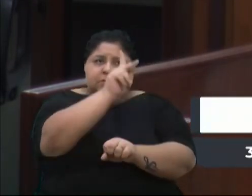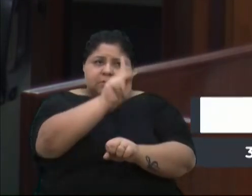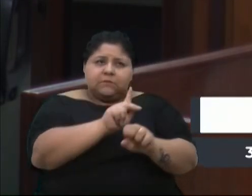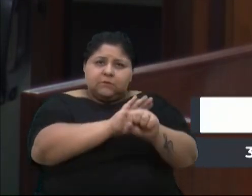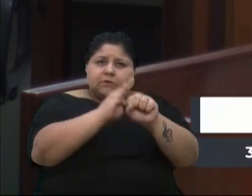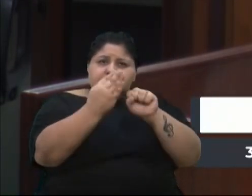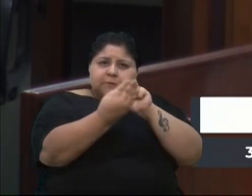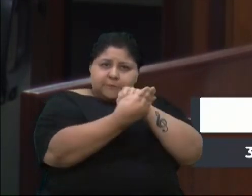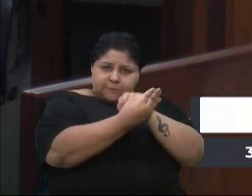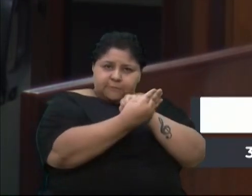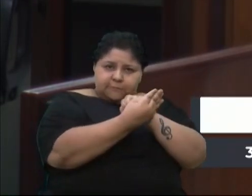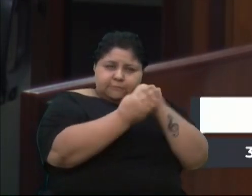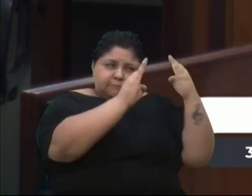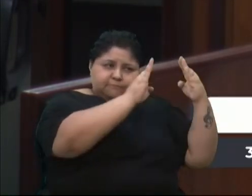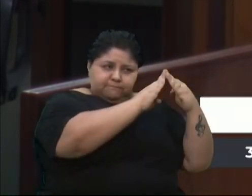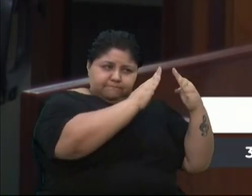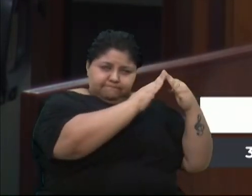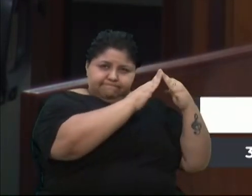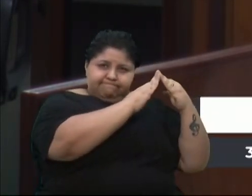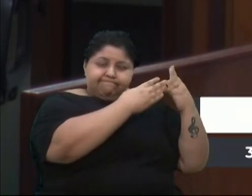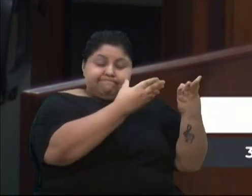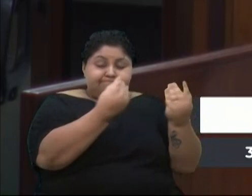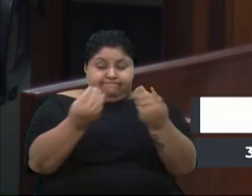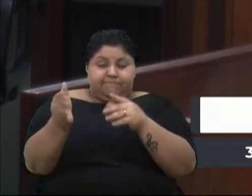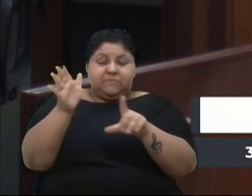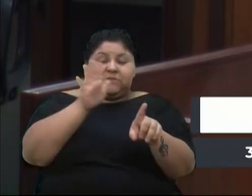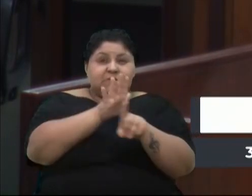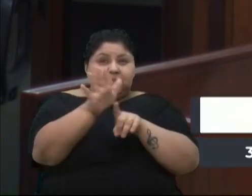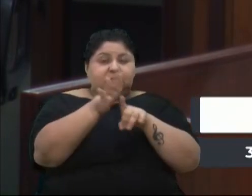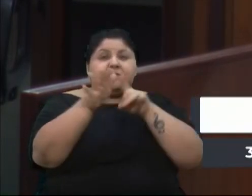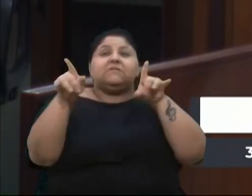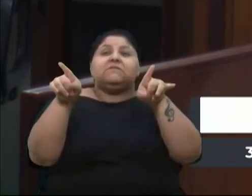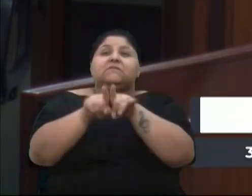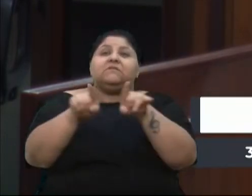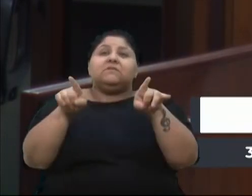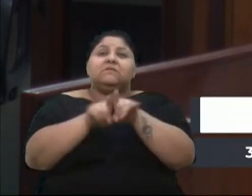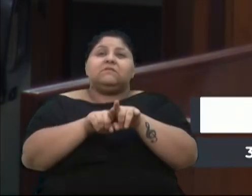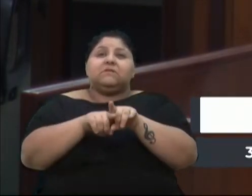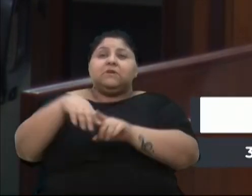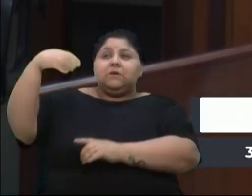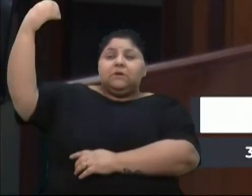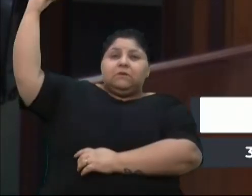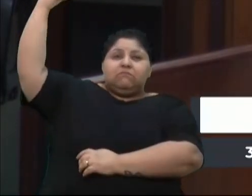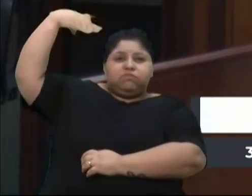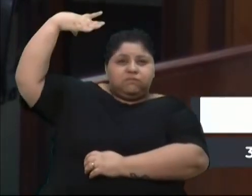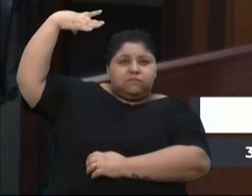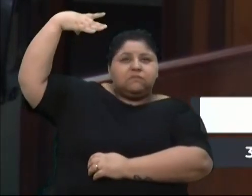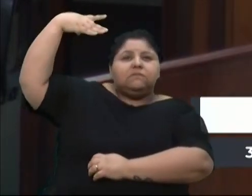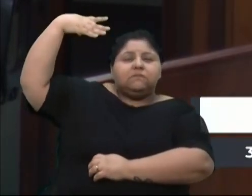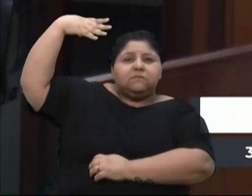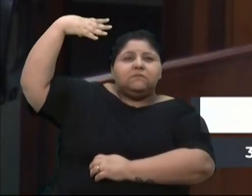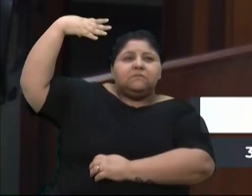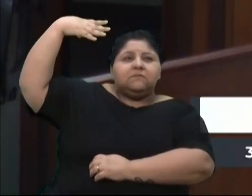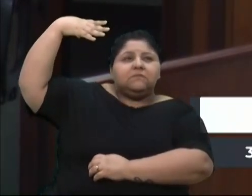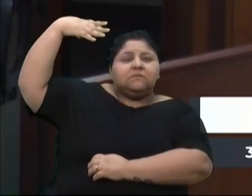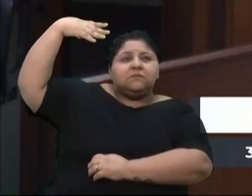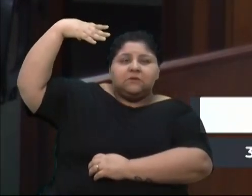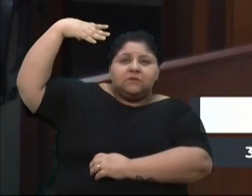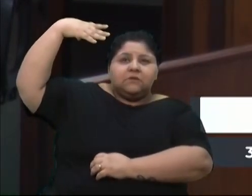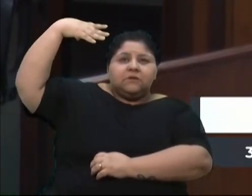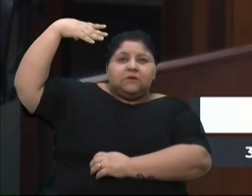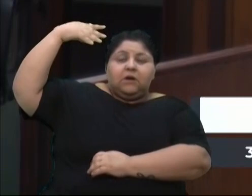São Leopoldo. Outra demanda também foi sobre a iluminação. Devido das